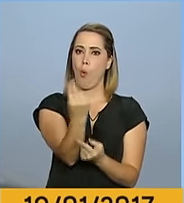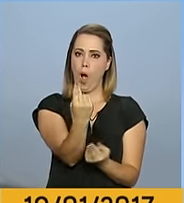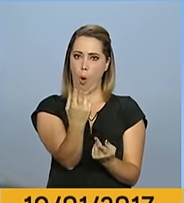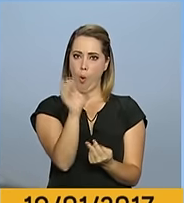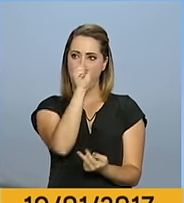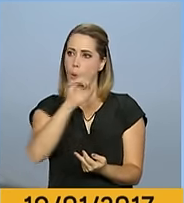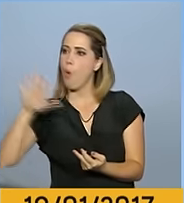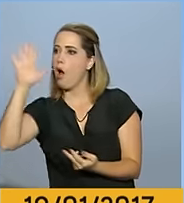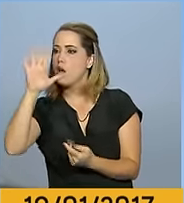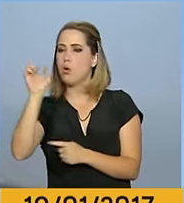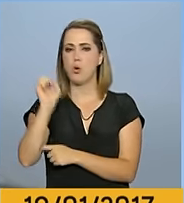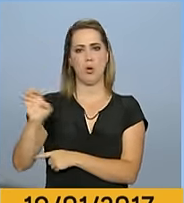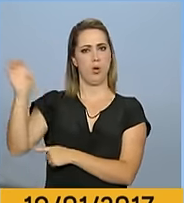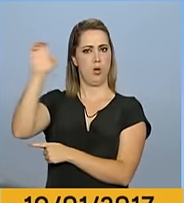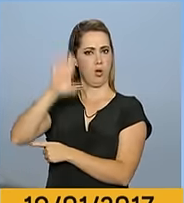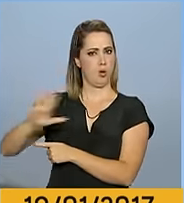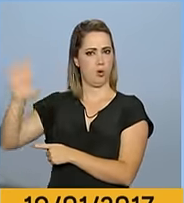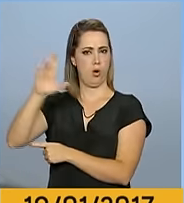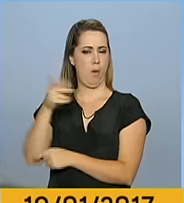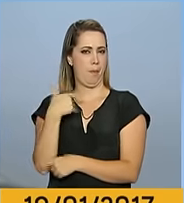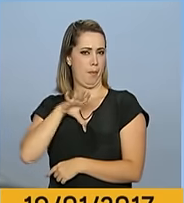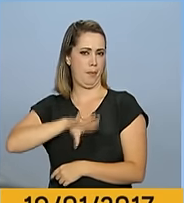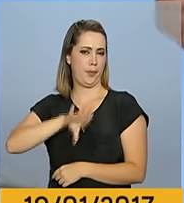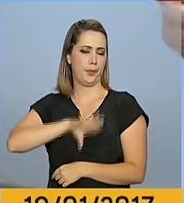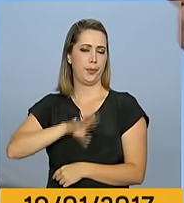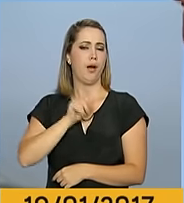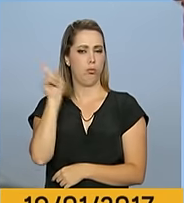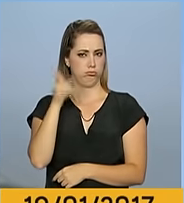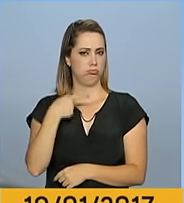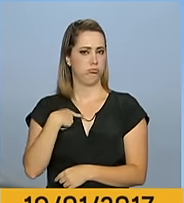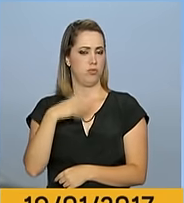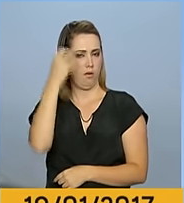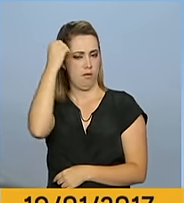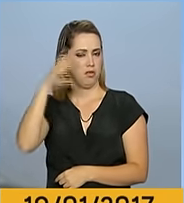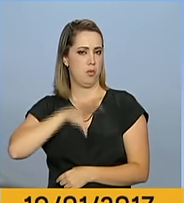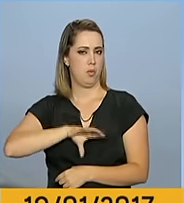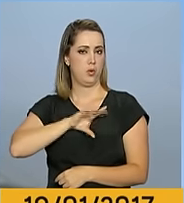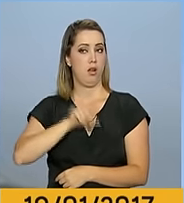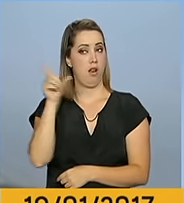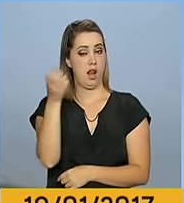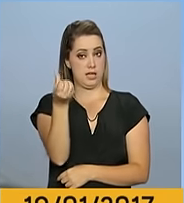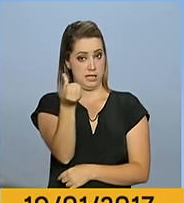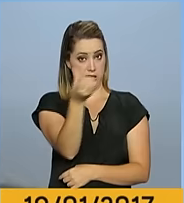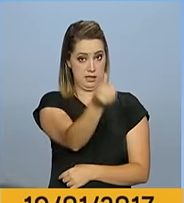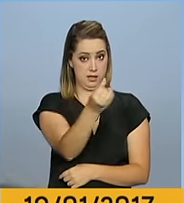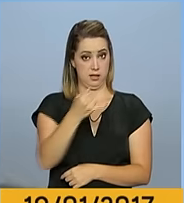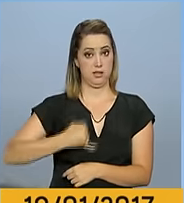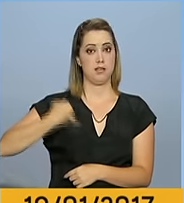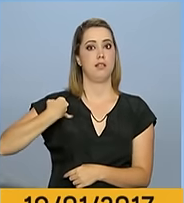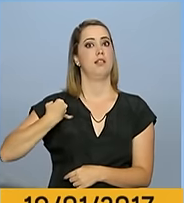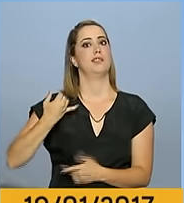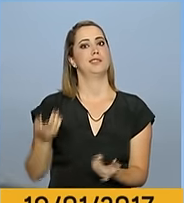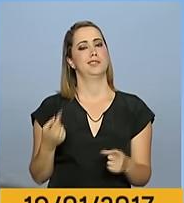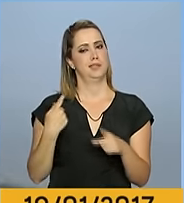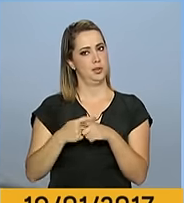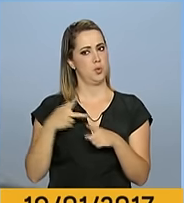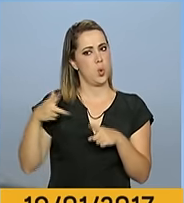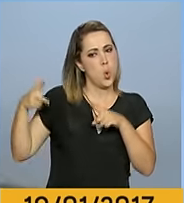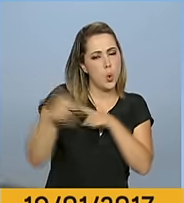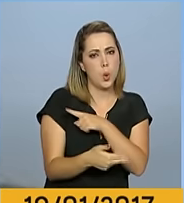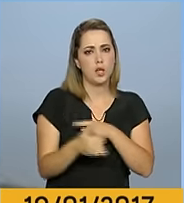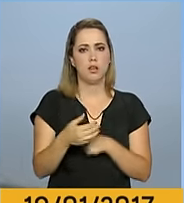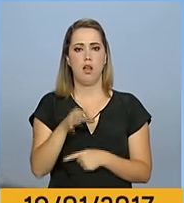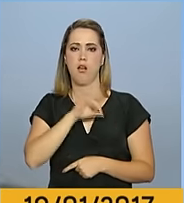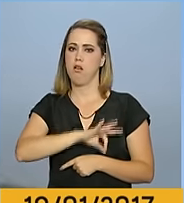né? Ainda recentemente em Portugal, o presidente me dizia lá, idade mínima 66 anos, e tiveram que cortar o 13º